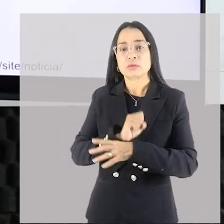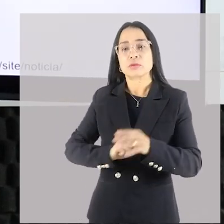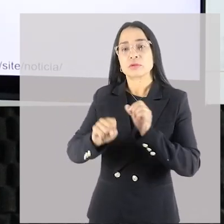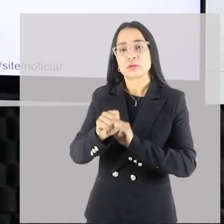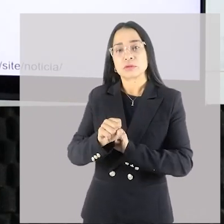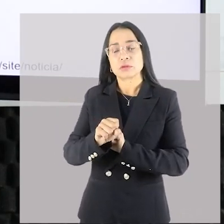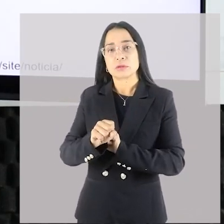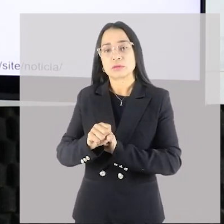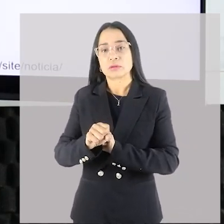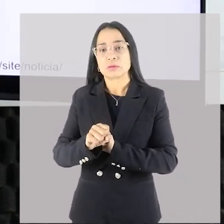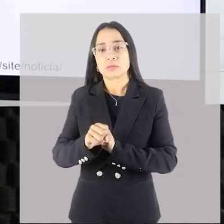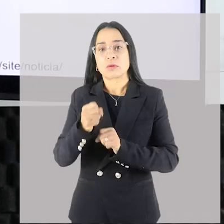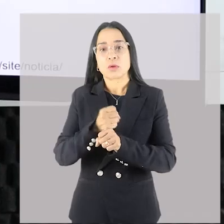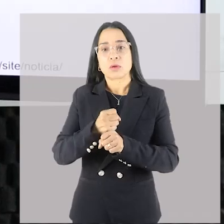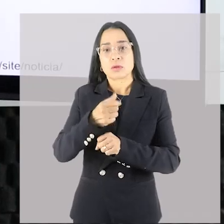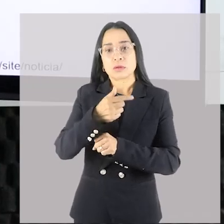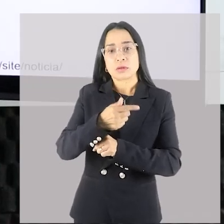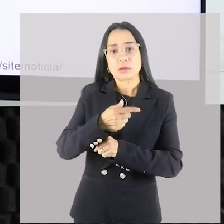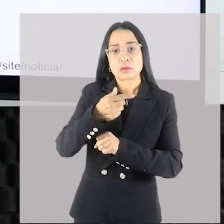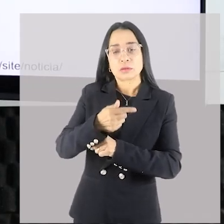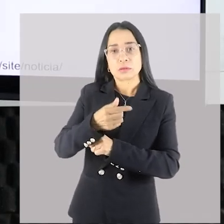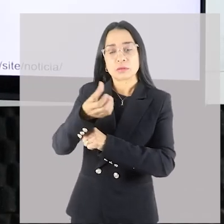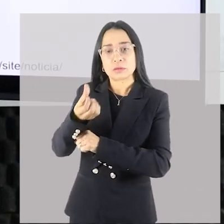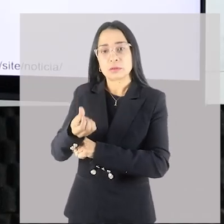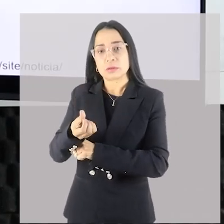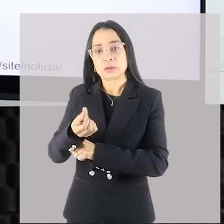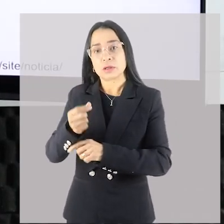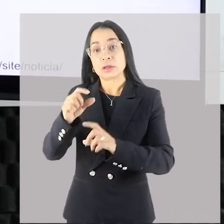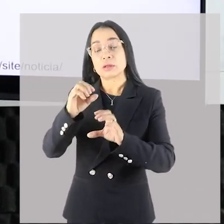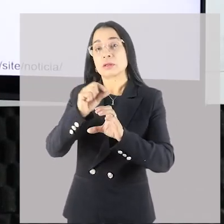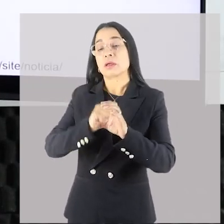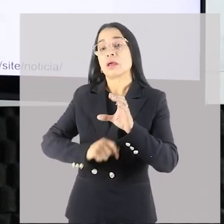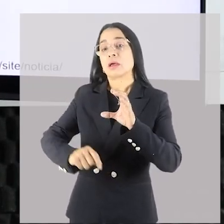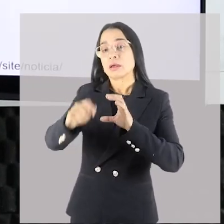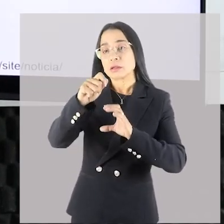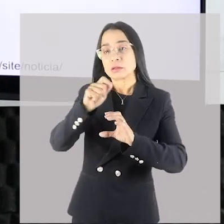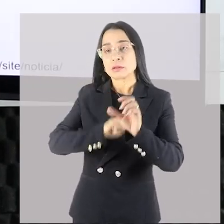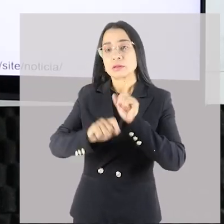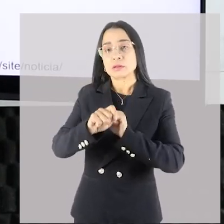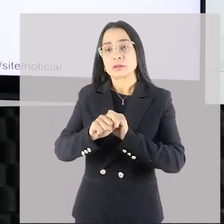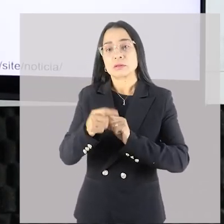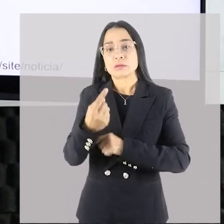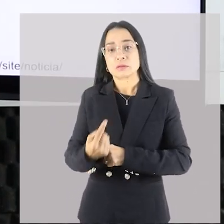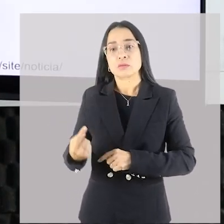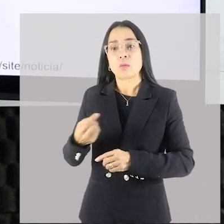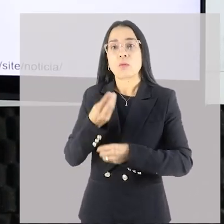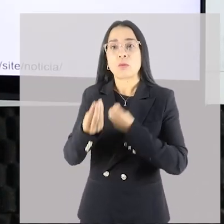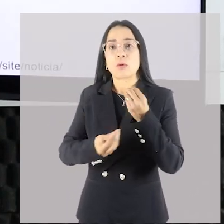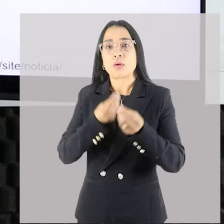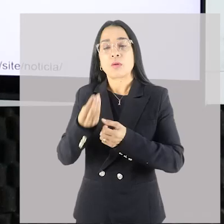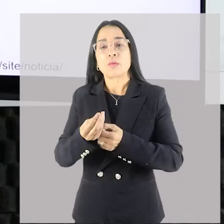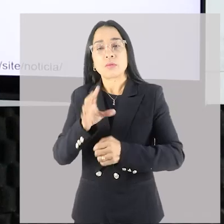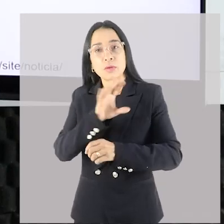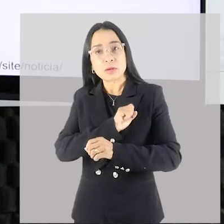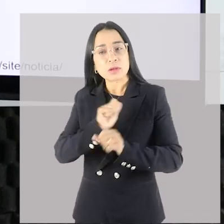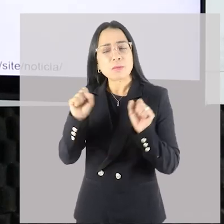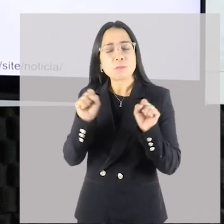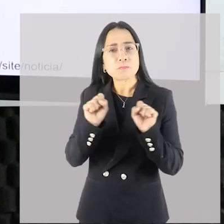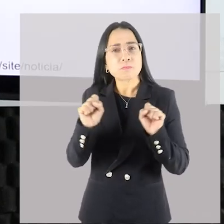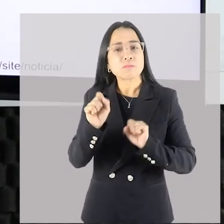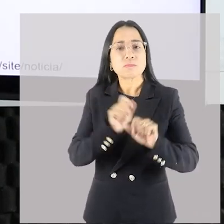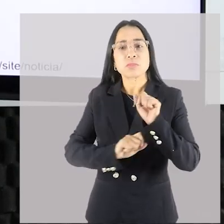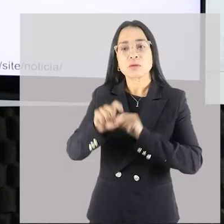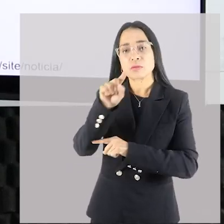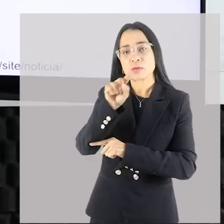de 776 a.C., né, na cidade-estado de Olímpia, como forma de adoração a Zeus. Então, existe